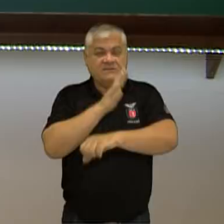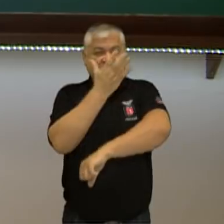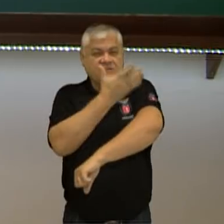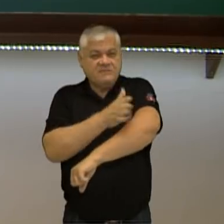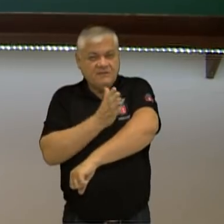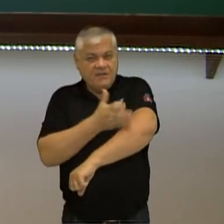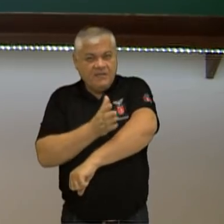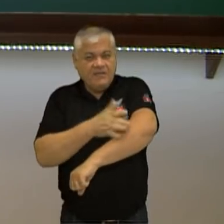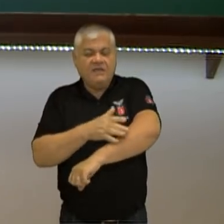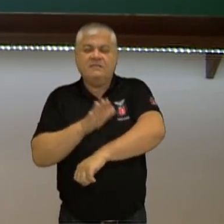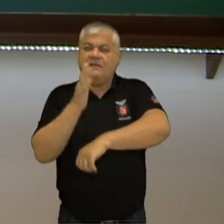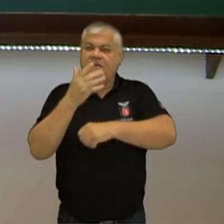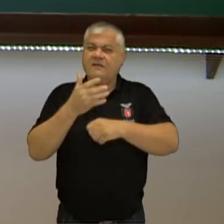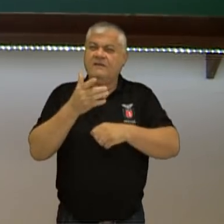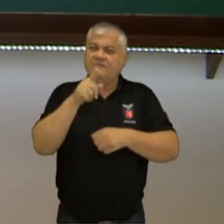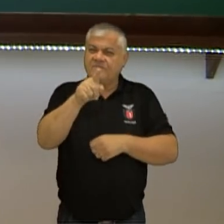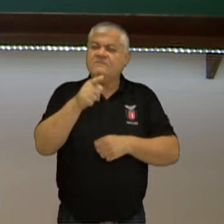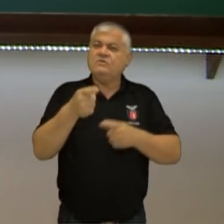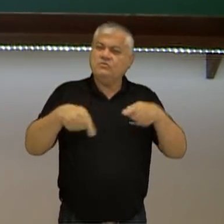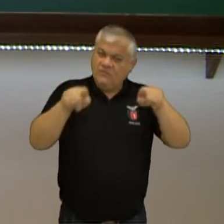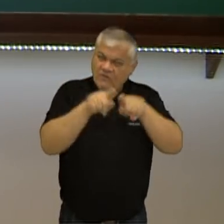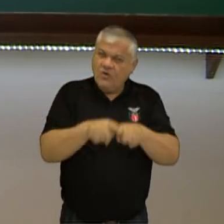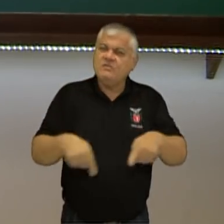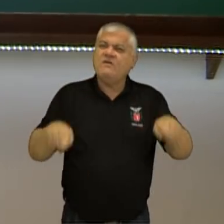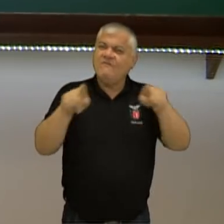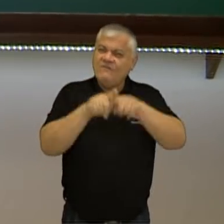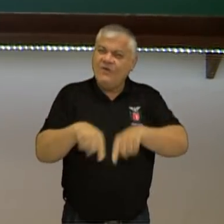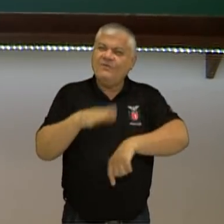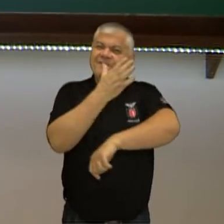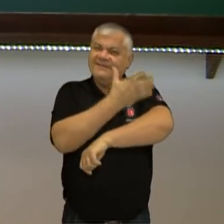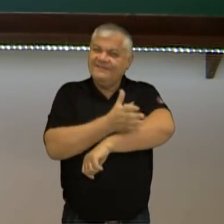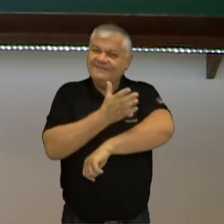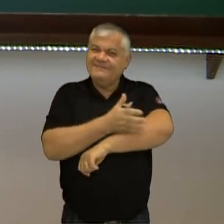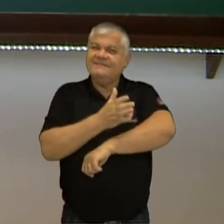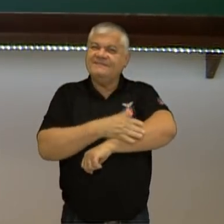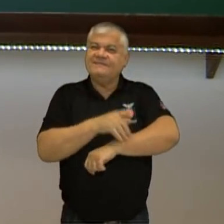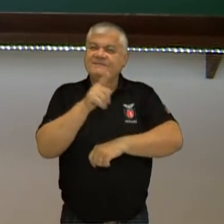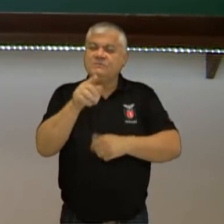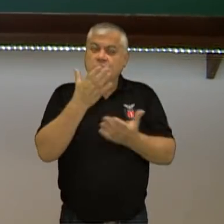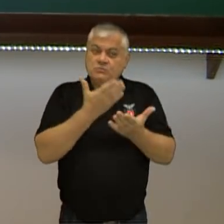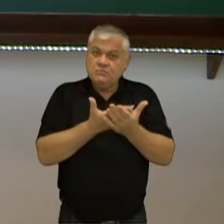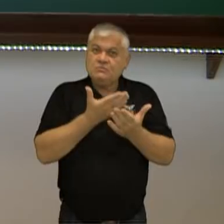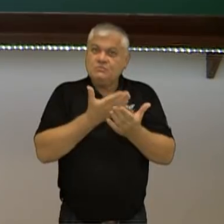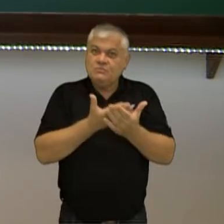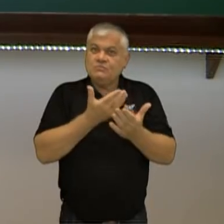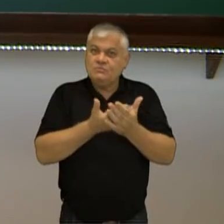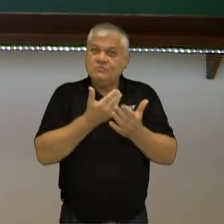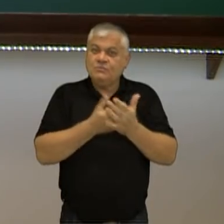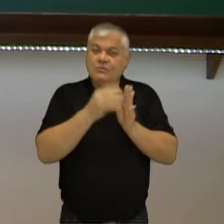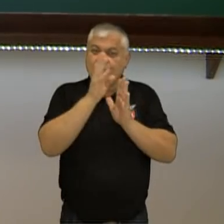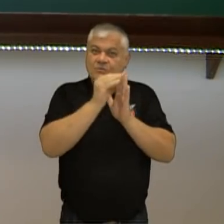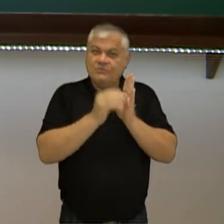treinada, faça outros exemplos, refaça os exercícios que nós trabalhamos hoje, estude esse conteúdo,